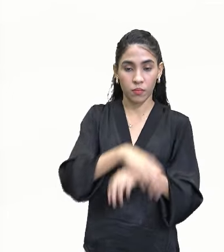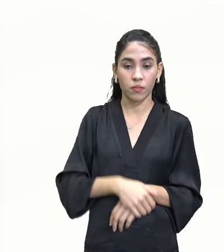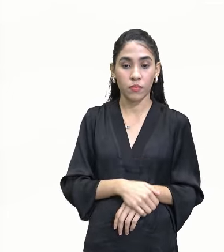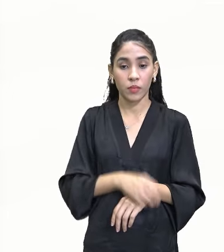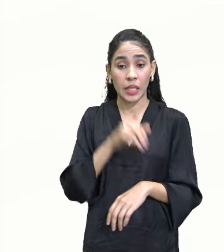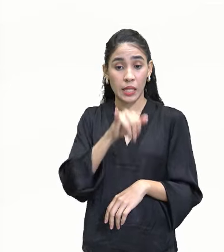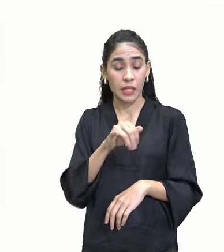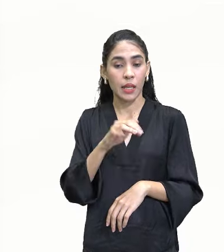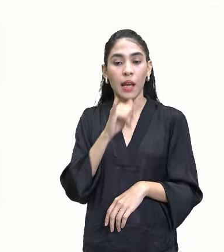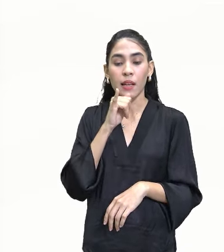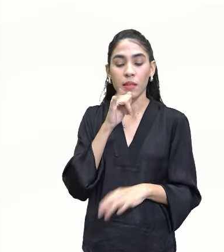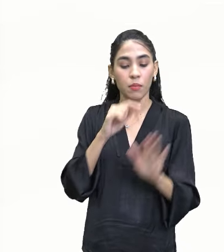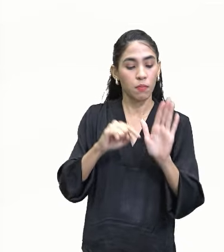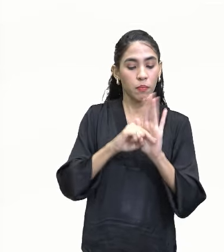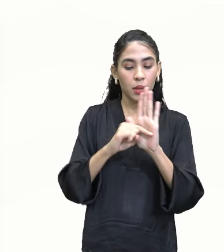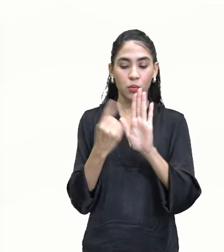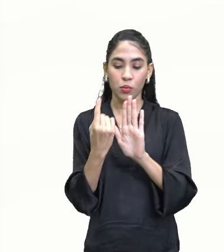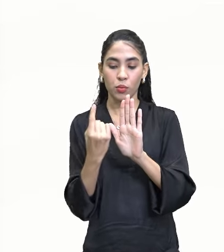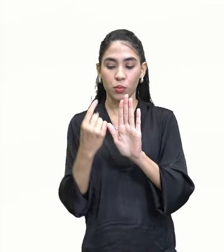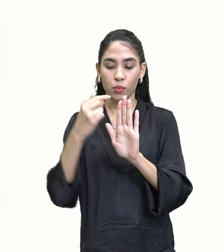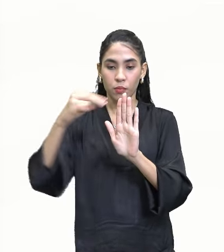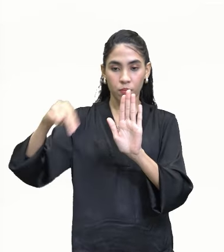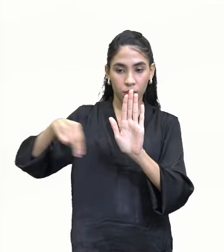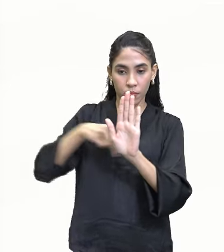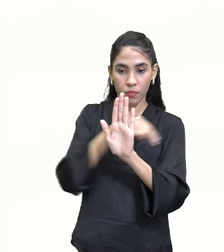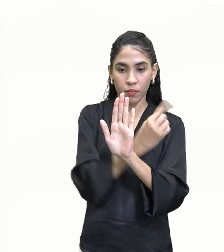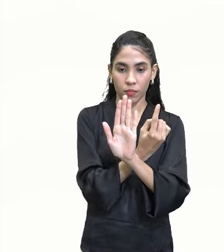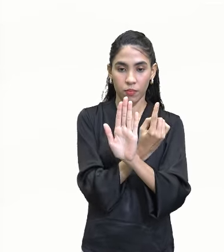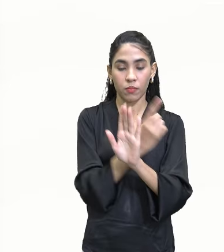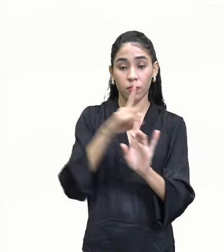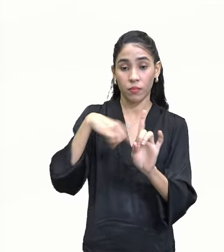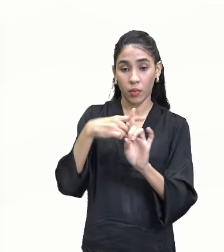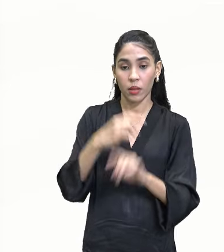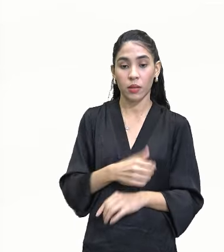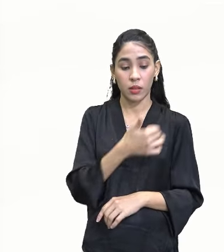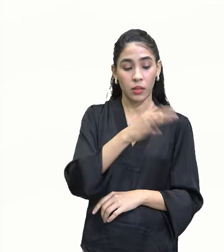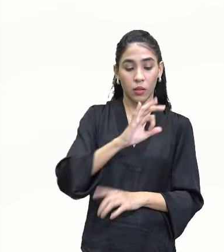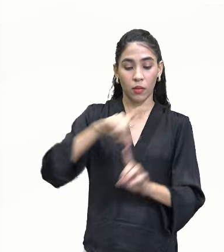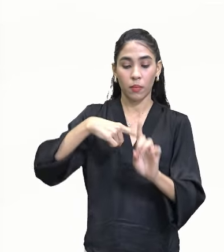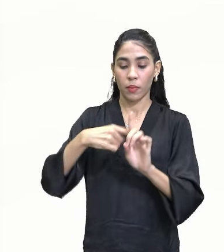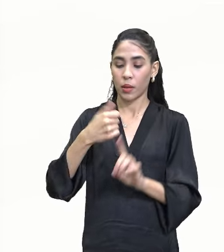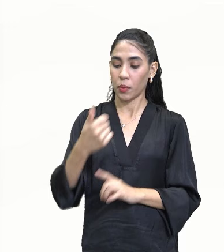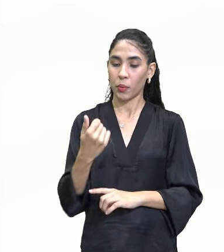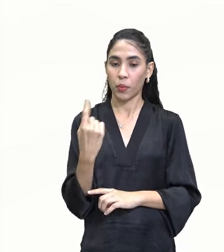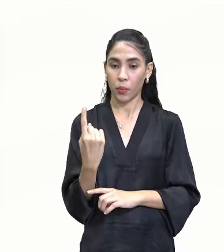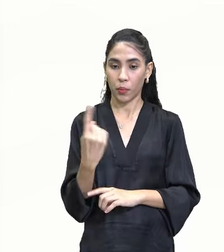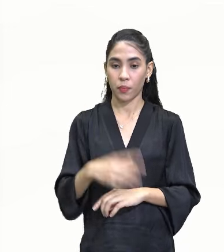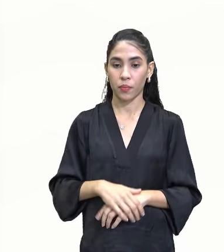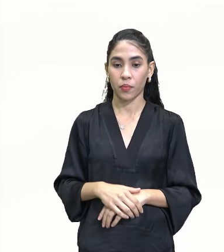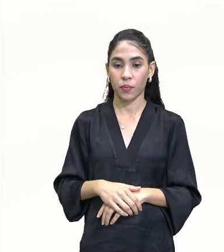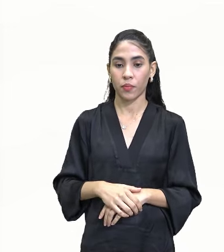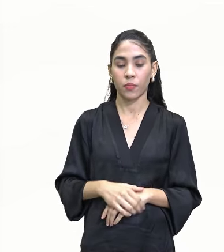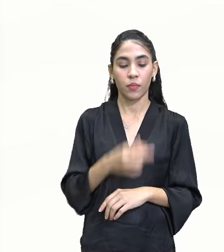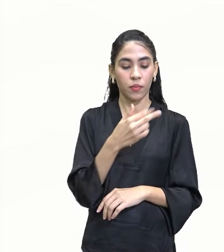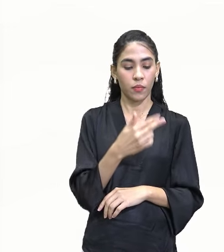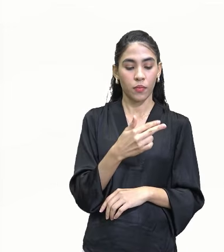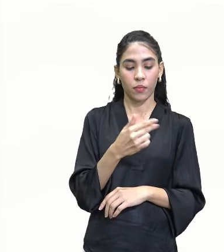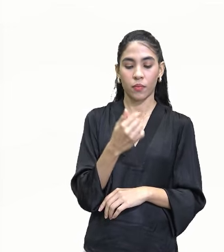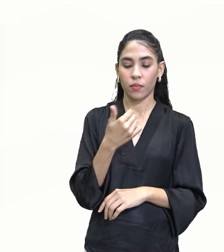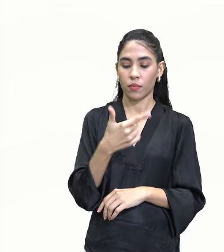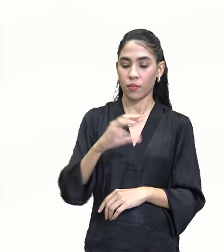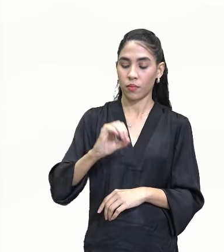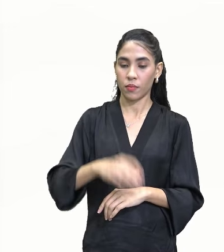o menos 1 está aqui, ele vem para cá somando 19 mais 1. Então, N é igual a